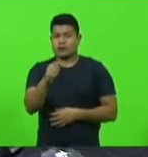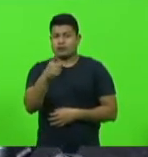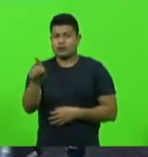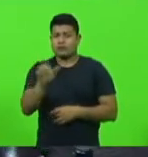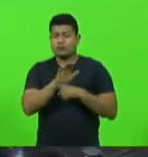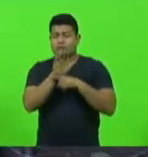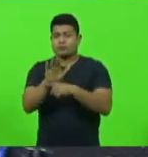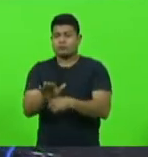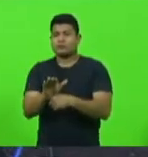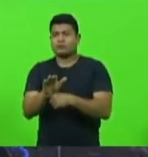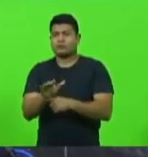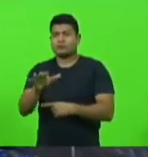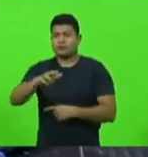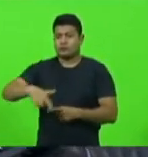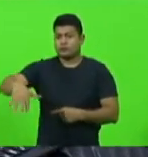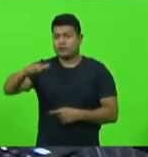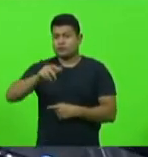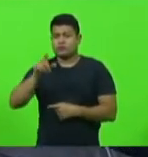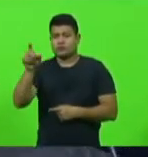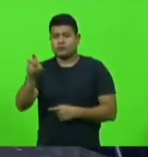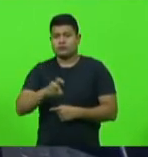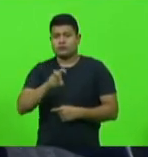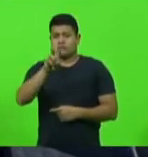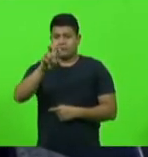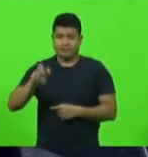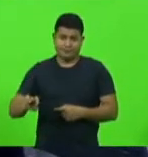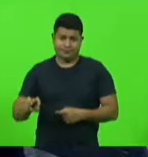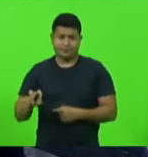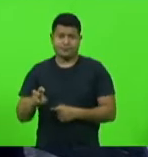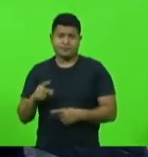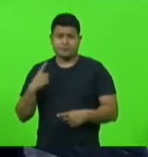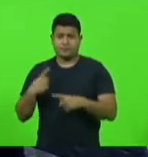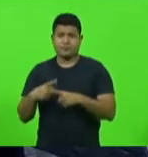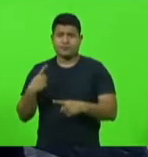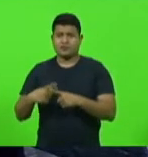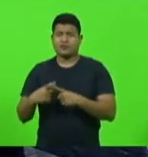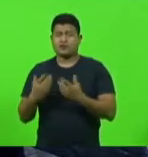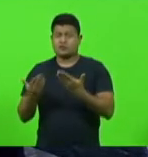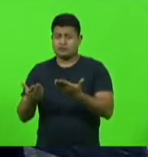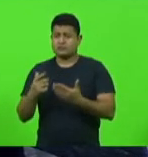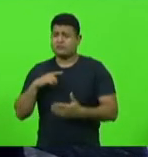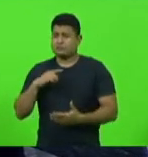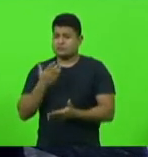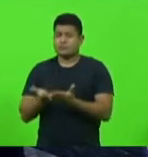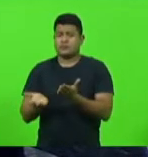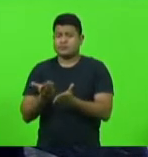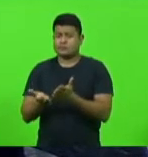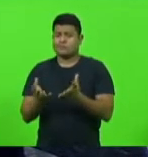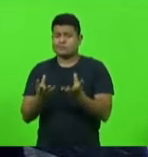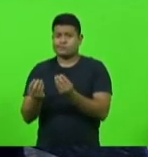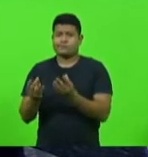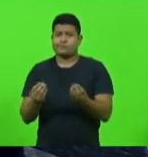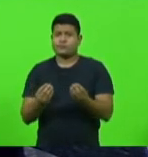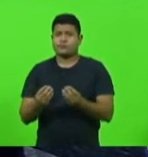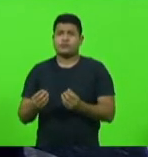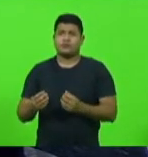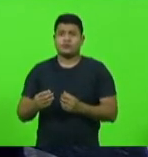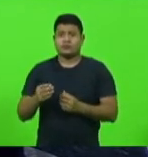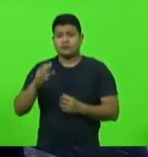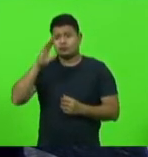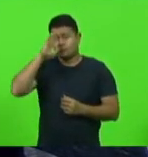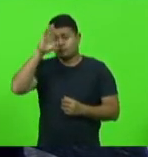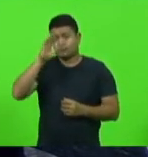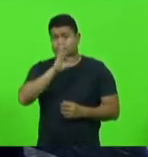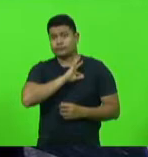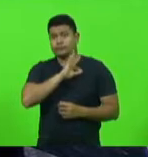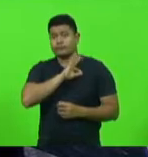pública na região de Xanxerê. Haja visto do déficit que a gente tem acompanhado já há muitos anos, né? Inclusive de policiais para